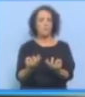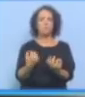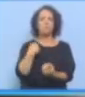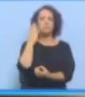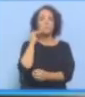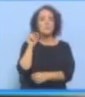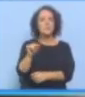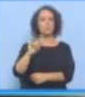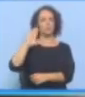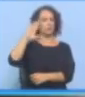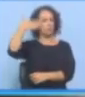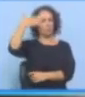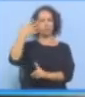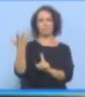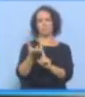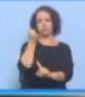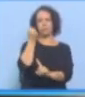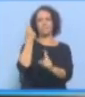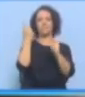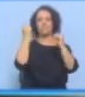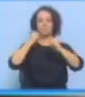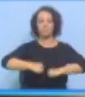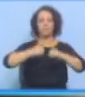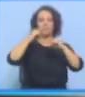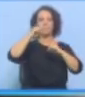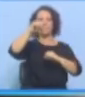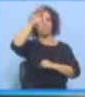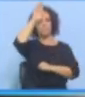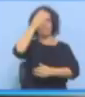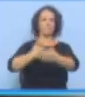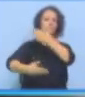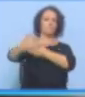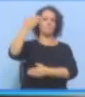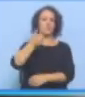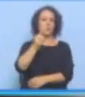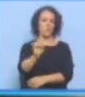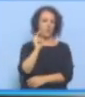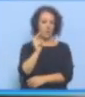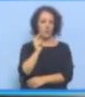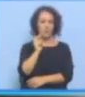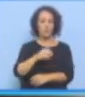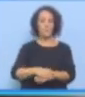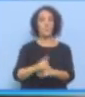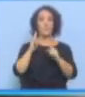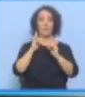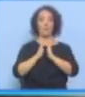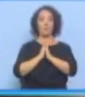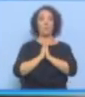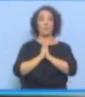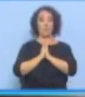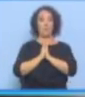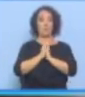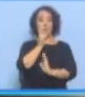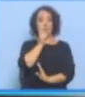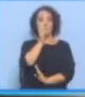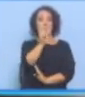maiores conquistas até do Concílio Vaticano II há 50 anos, não é? É que a palavra de Deus, a centralidade da